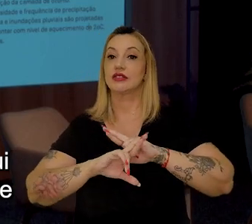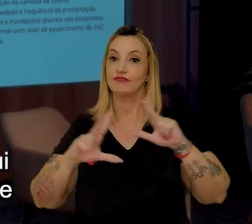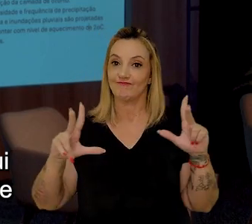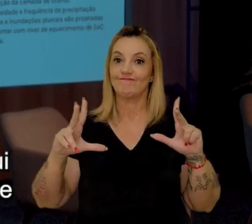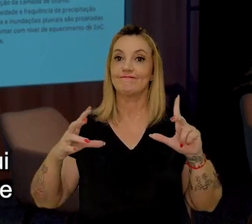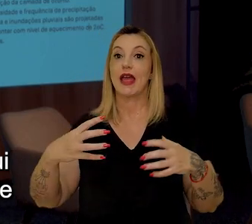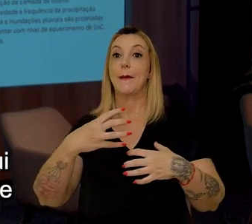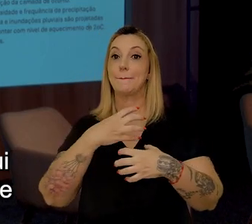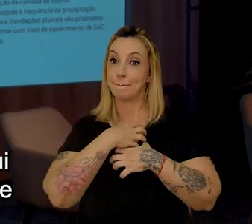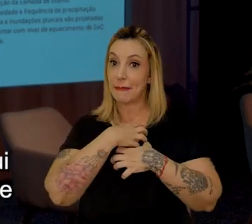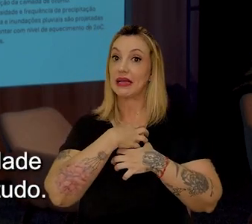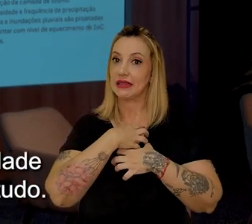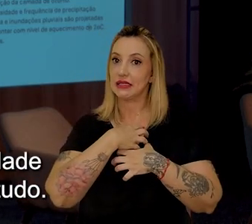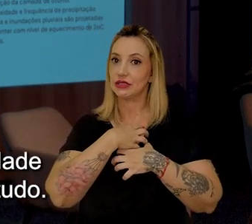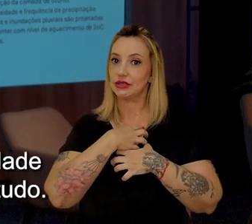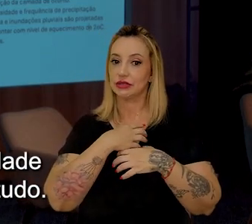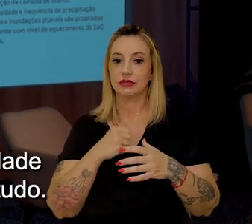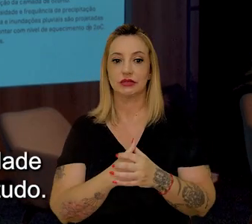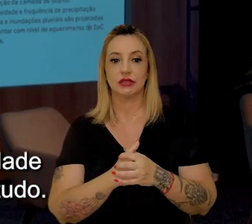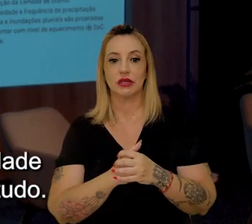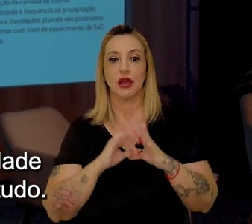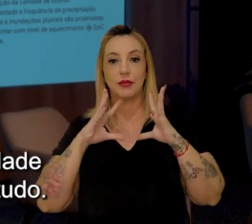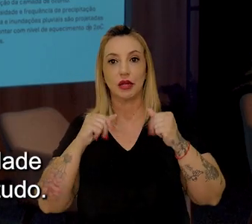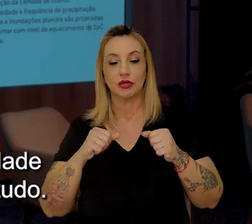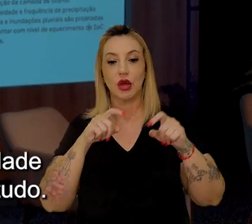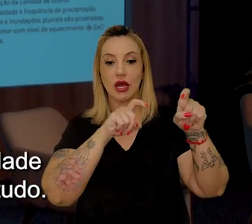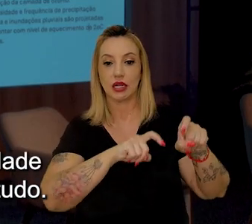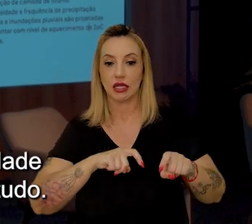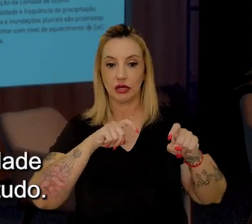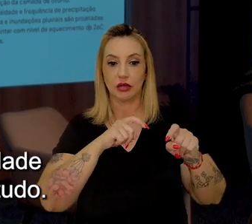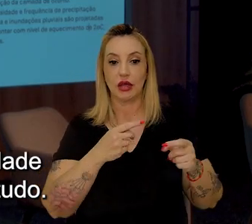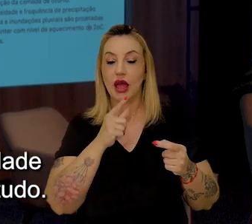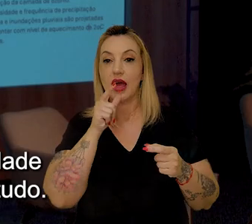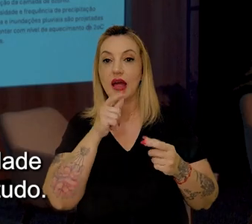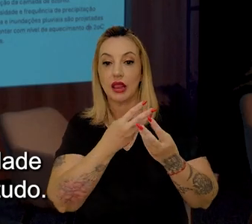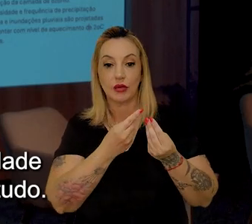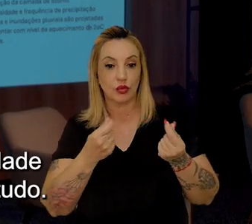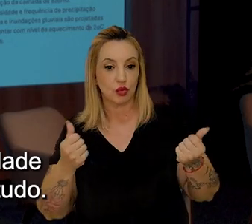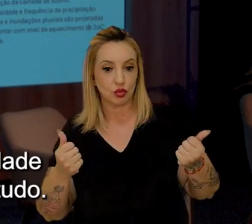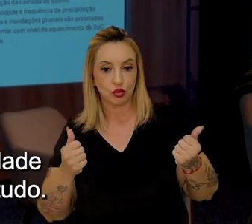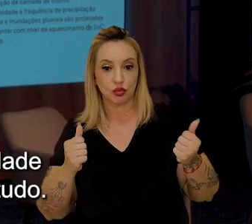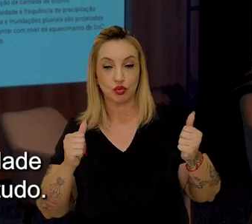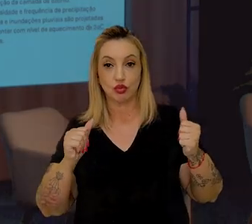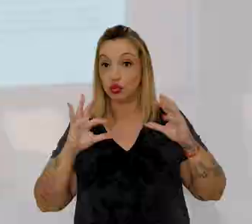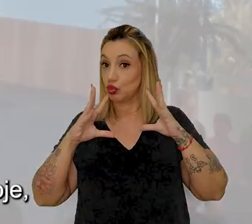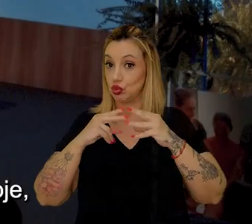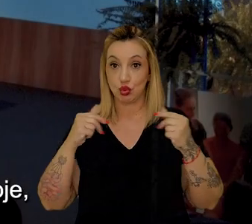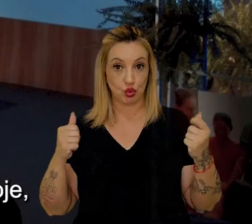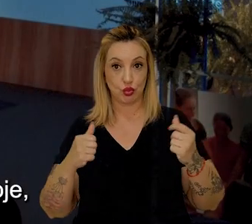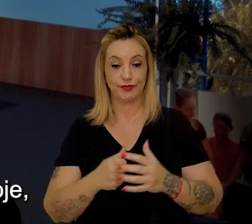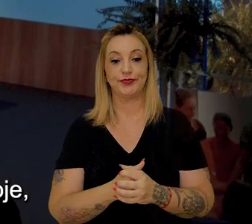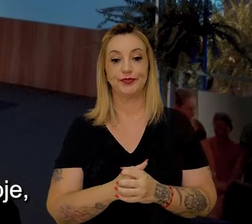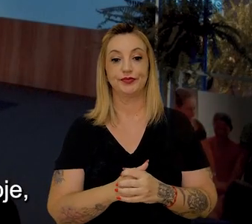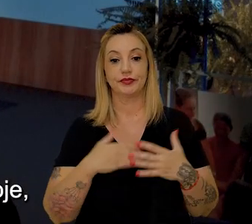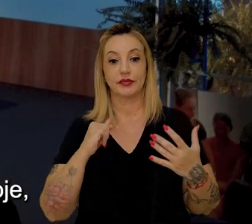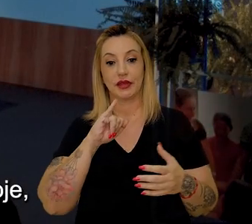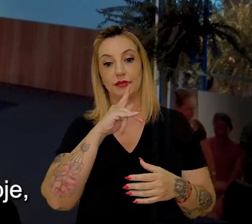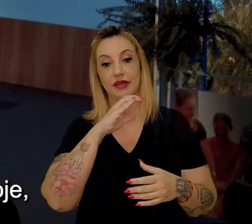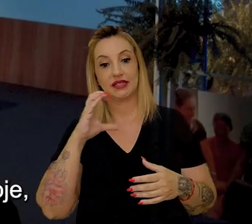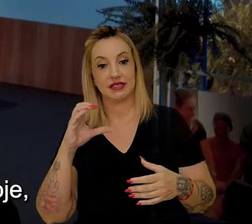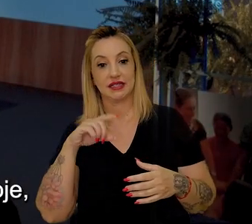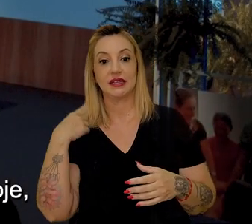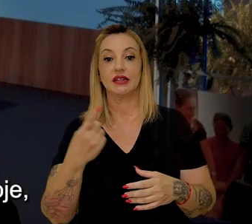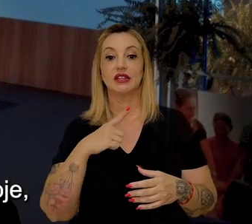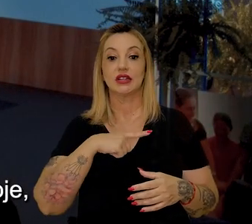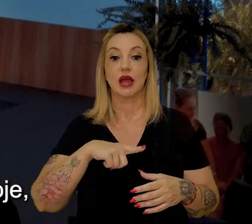totalmente diferente e impactante para tudo né paraa agricultura paraa humidade de solo para tudo praticamente para tudo o ipcc disse que a